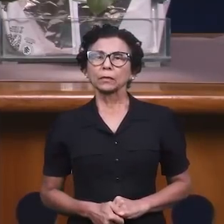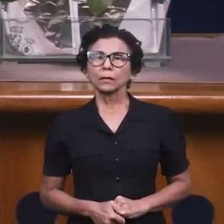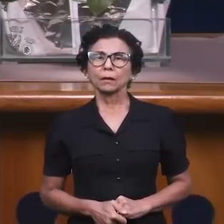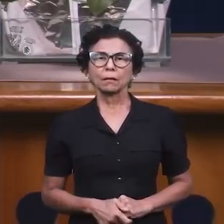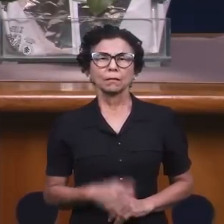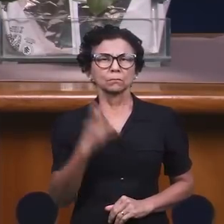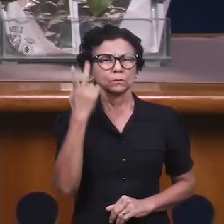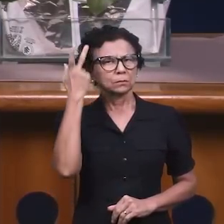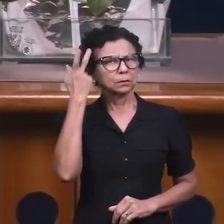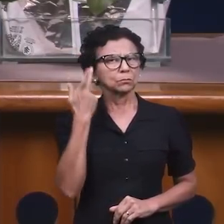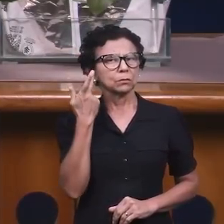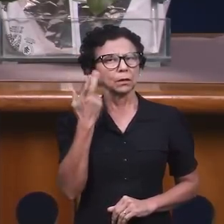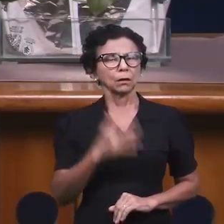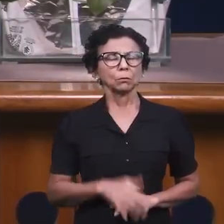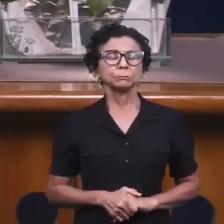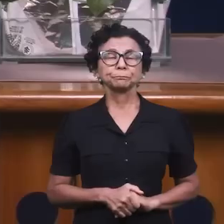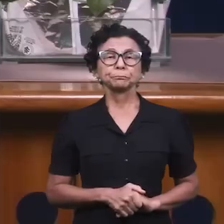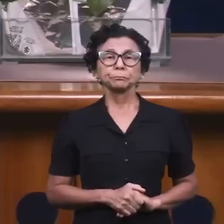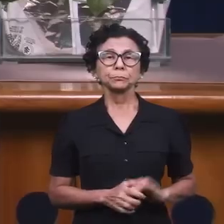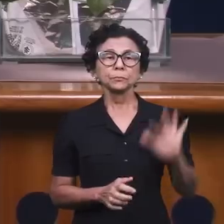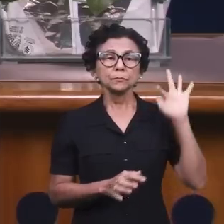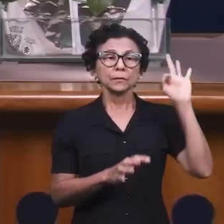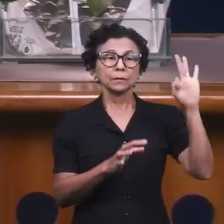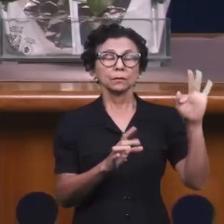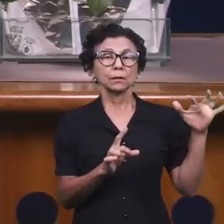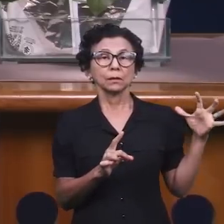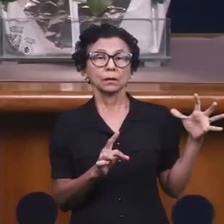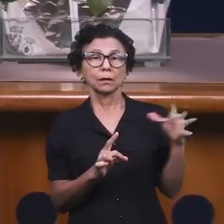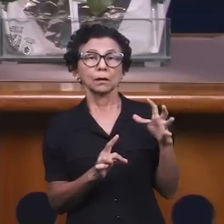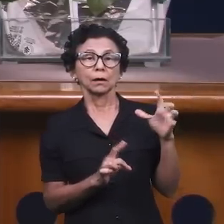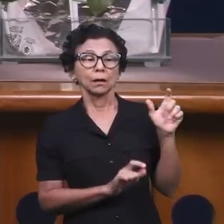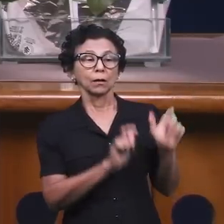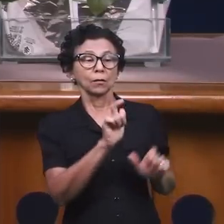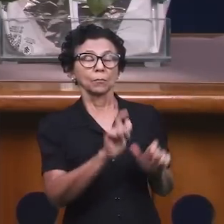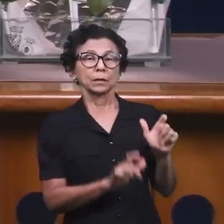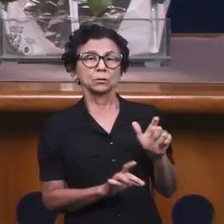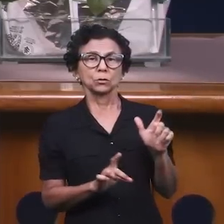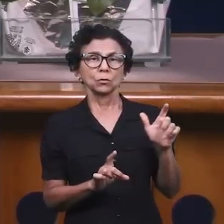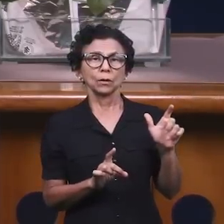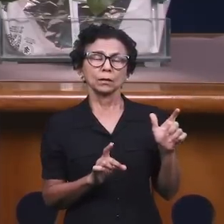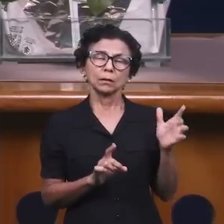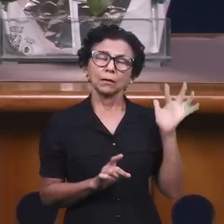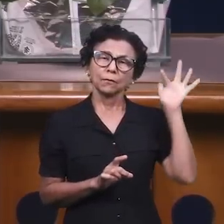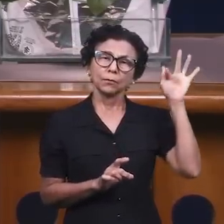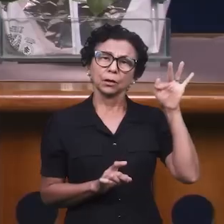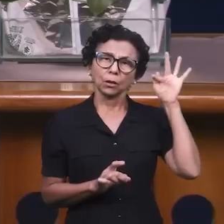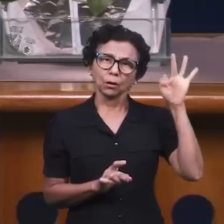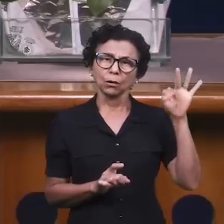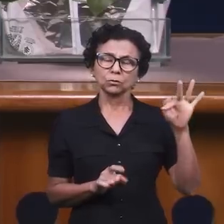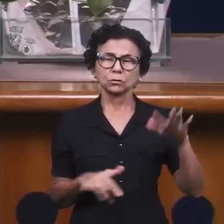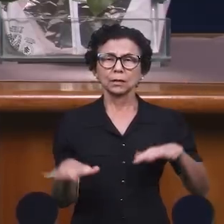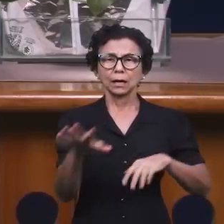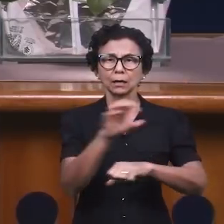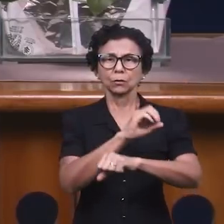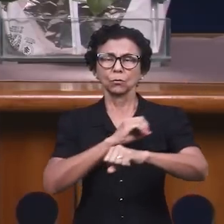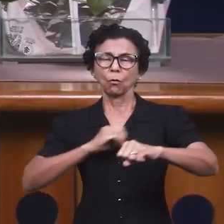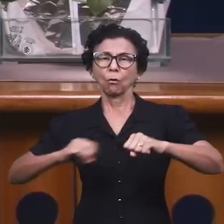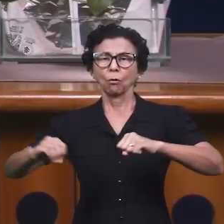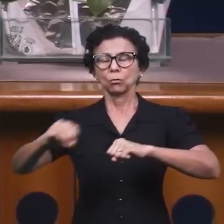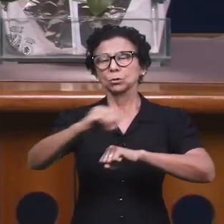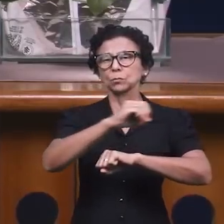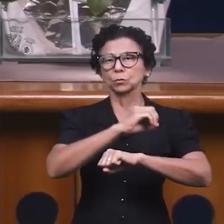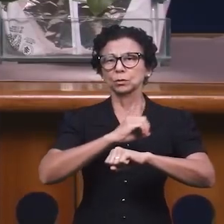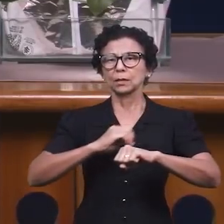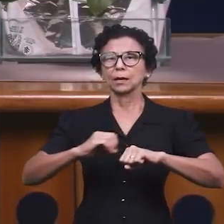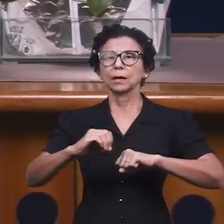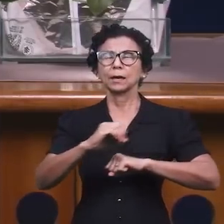influências filosóficas daqueles filósofos que vieram tanto no período cosmológico, que é aquele período inicial,